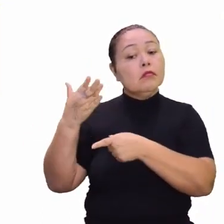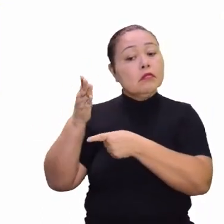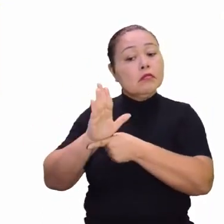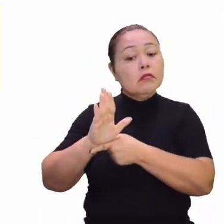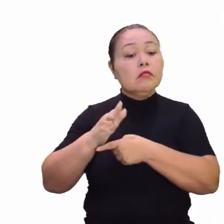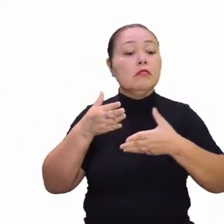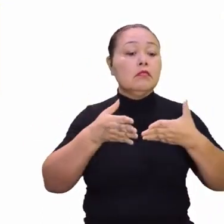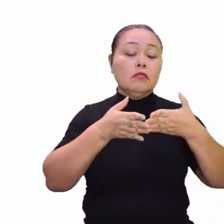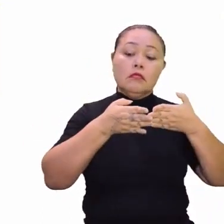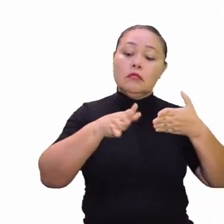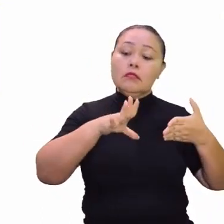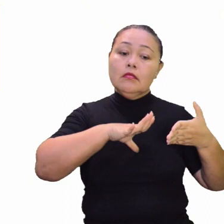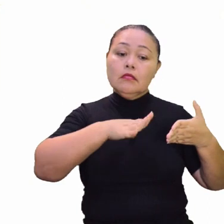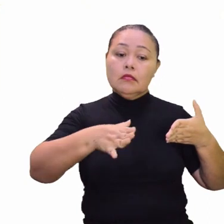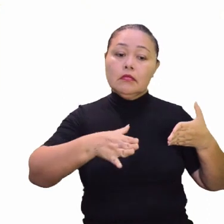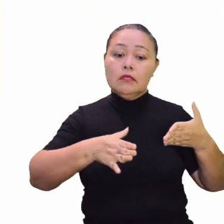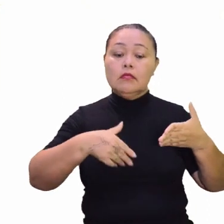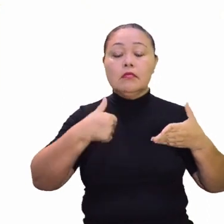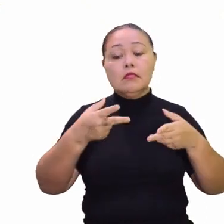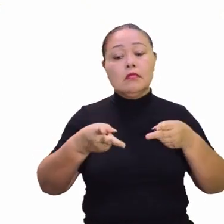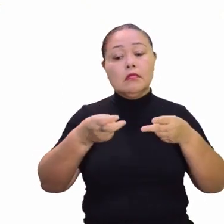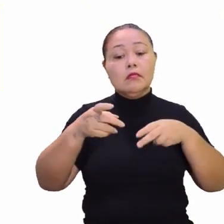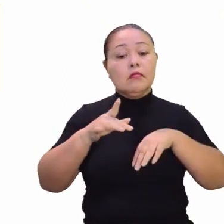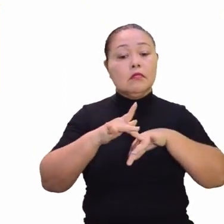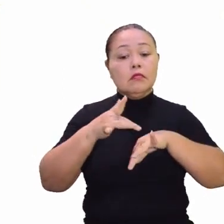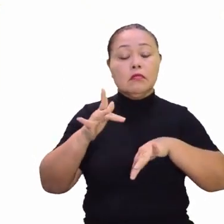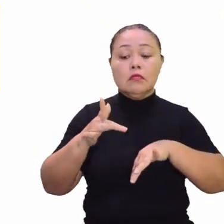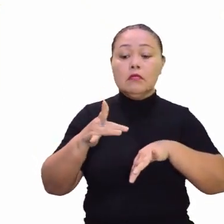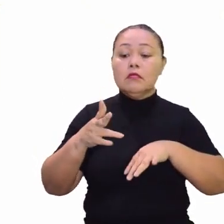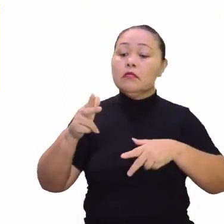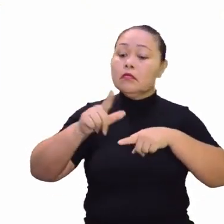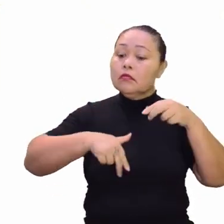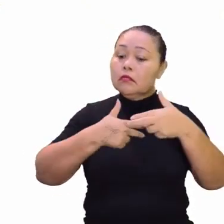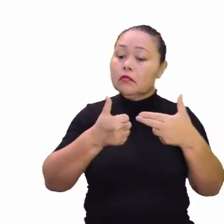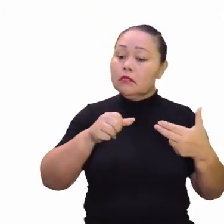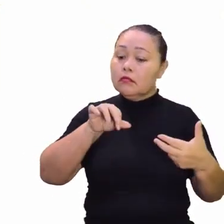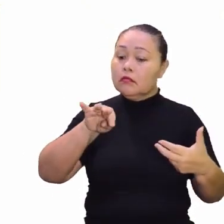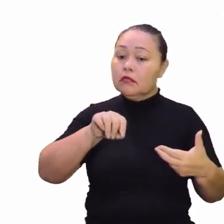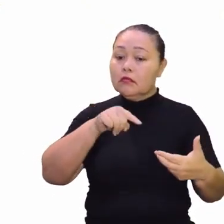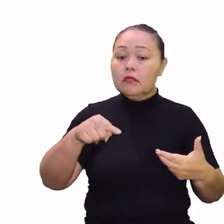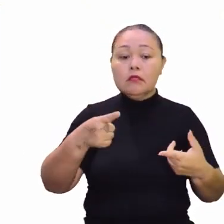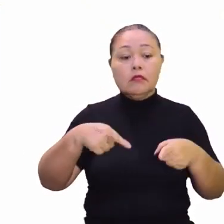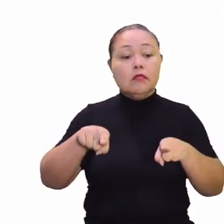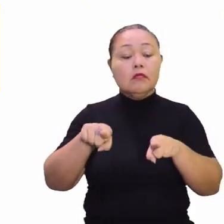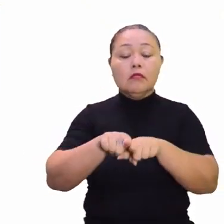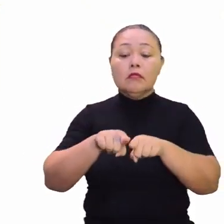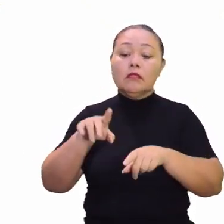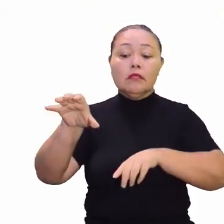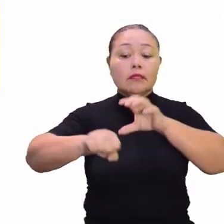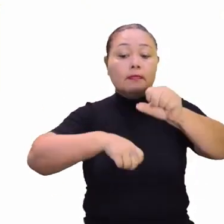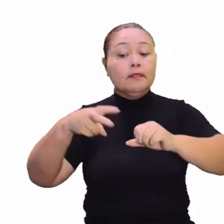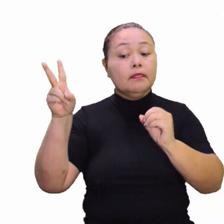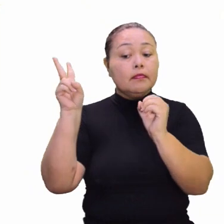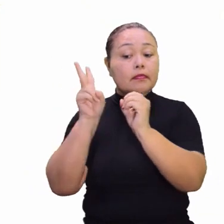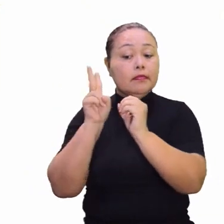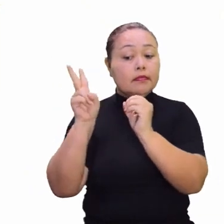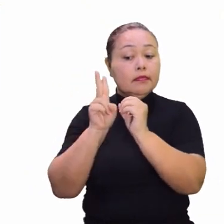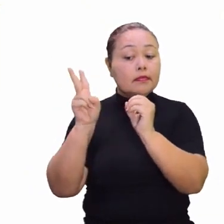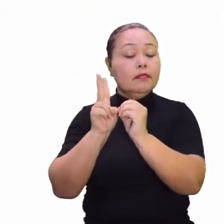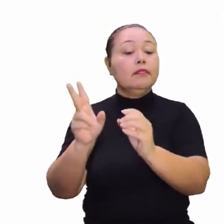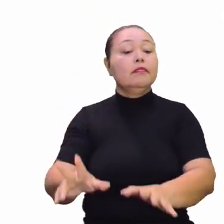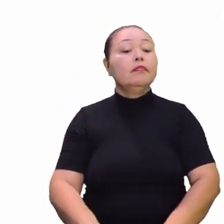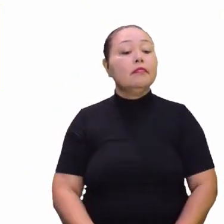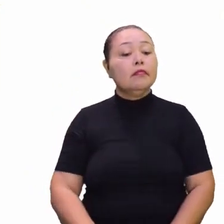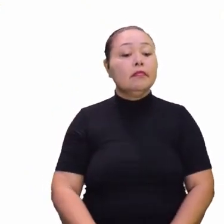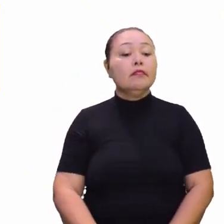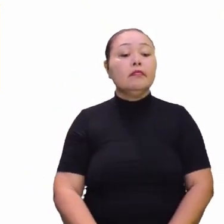e auxílio aos navegantes portugueses para a extração do ouro, drogas do sertão e captura de